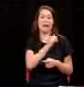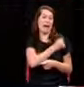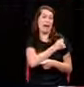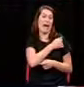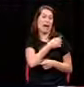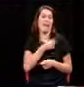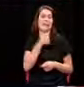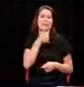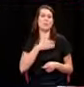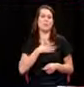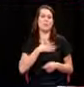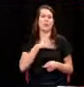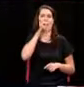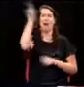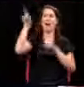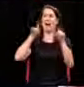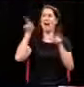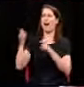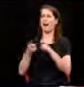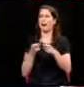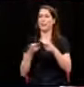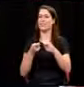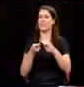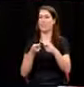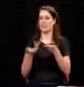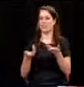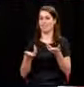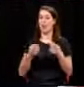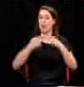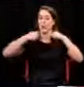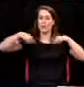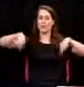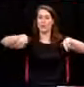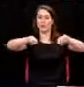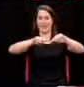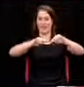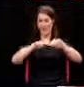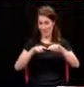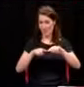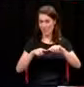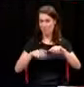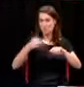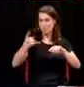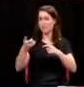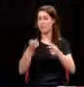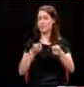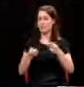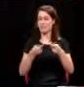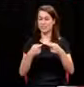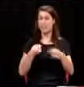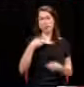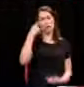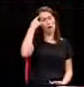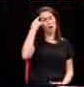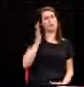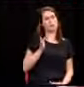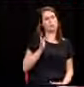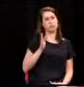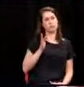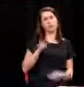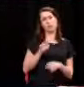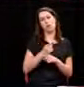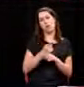fizeram esta reunião e que será... eu tive conhecimento da Casa do Benfica de Aveiro porque sou sócia da Casa do Benfica de Aveiro e